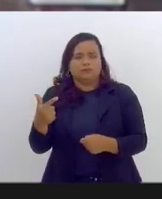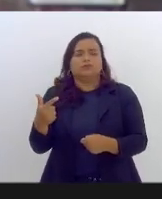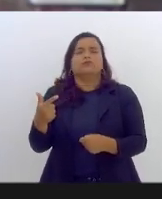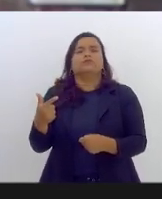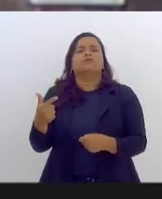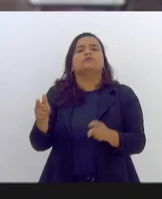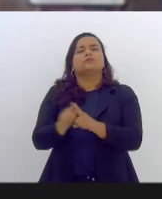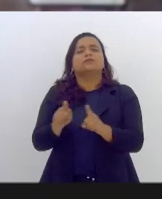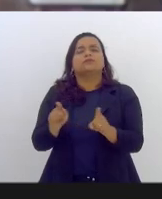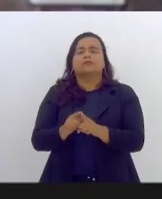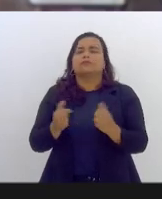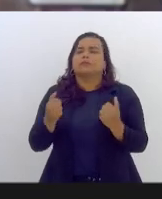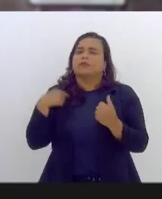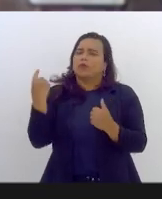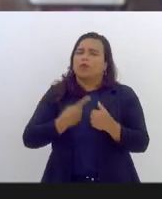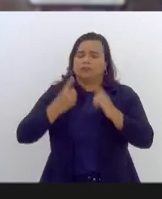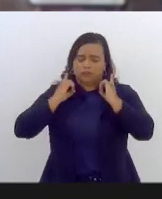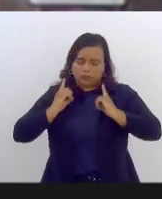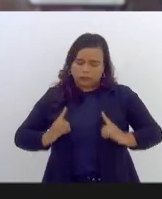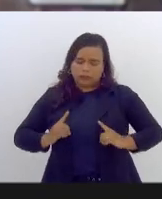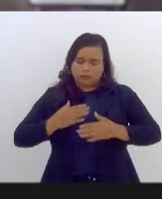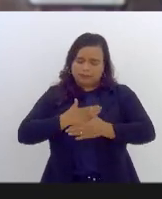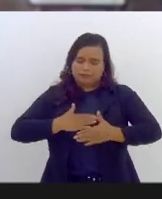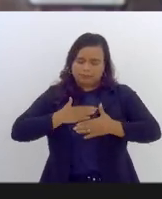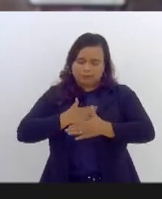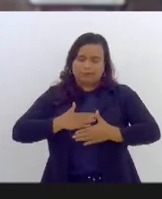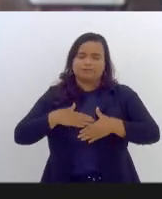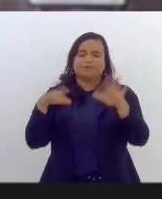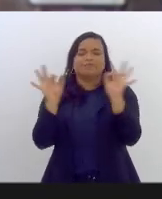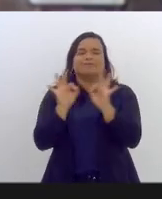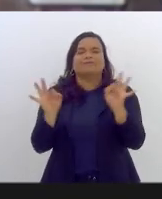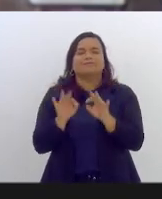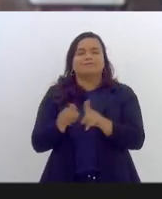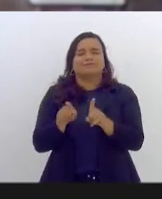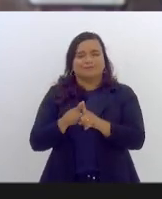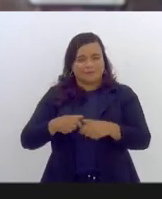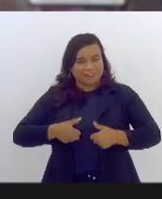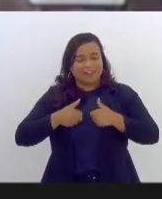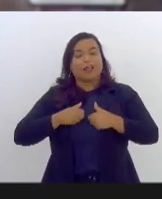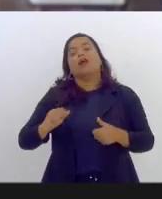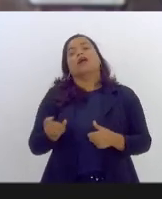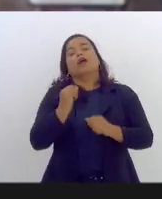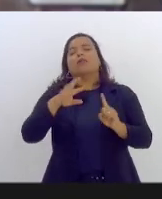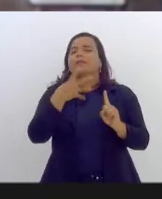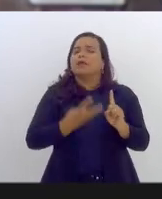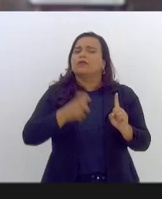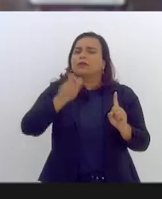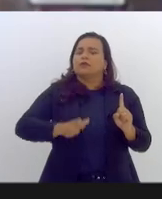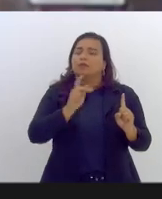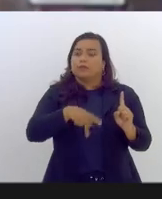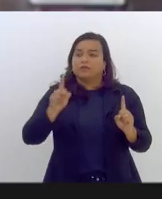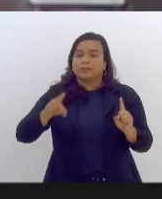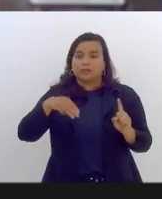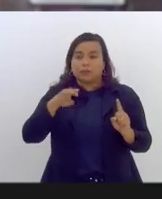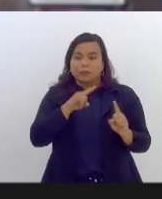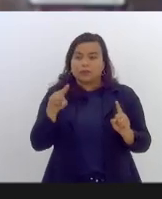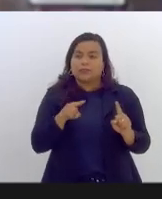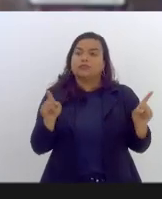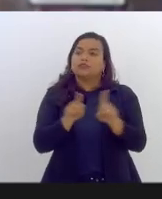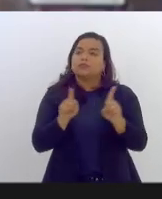nos dignifica, nos orgulha. Aproveito a homenagem ao professor Muniz para